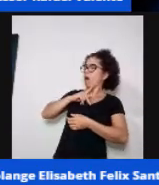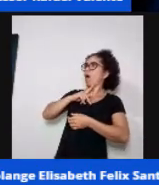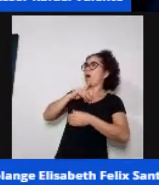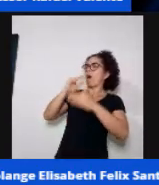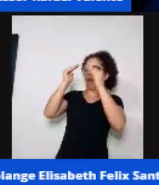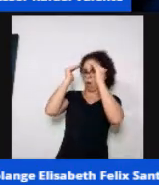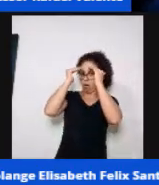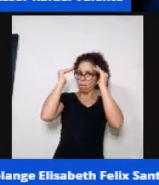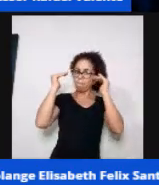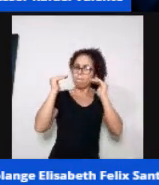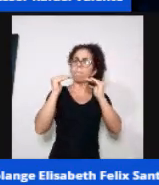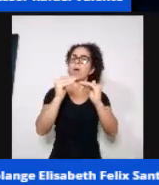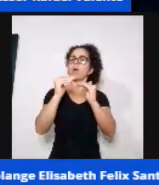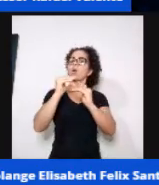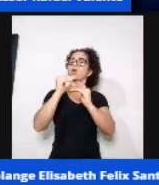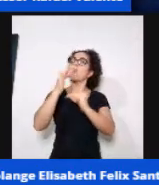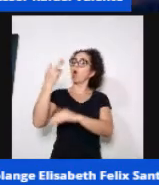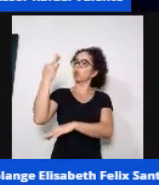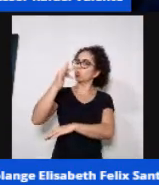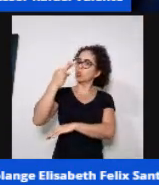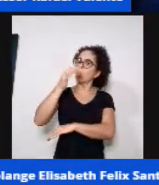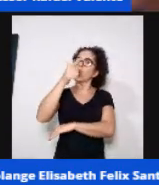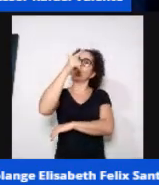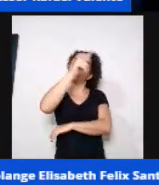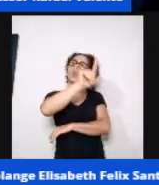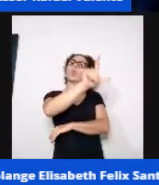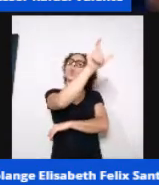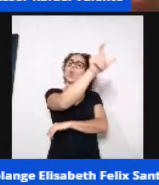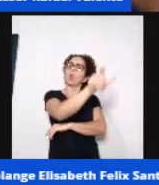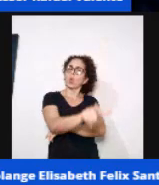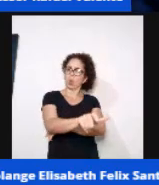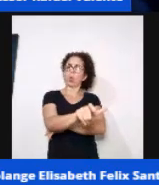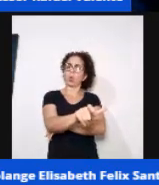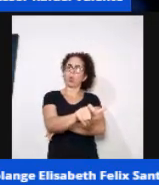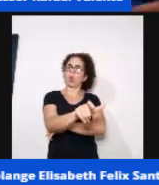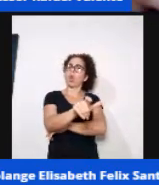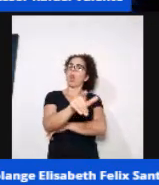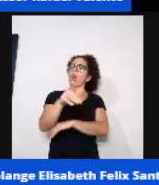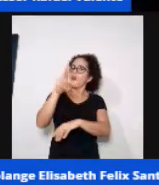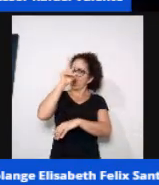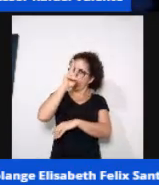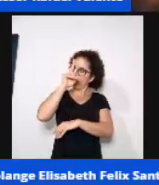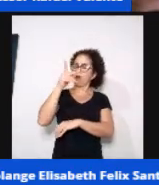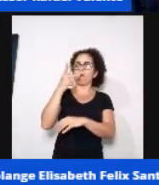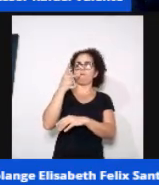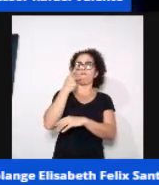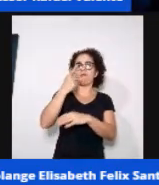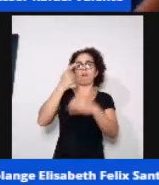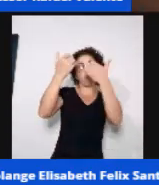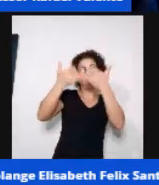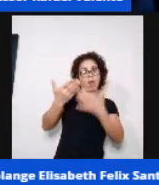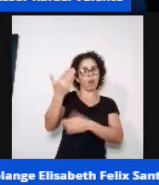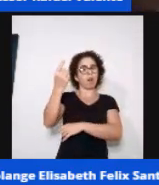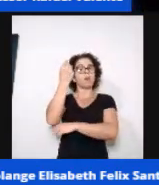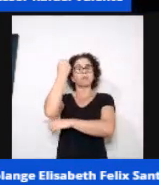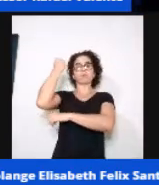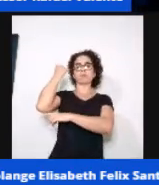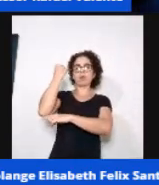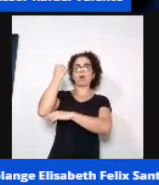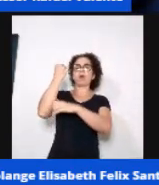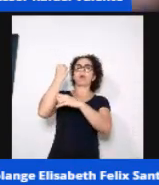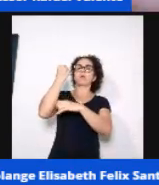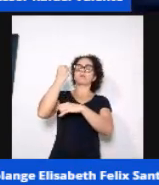do outro. Lembra que eu falei lá atrás? A emoção e o sentimento são subjetivos, são reações químicas do seu corpo conversando com